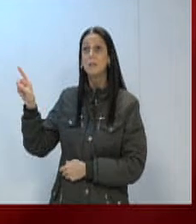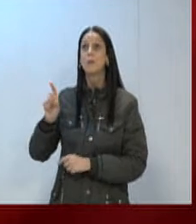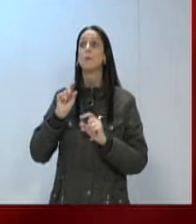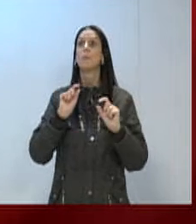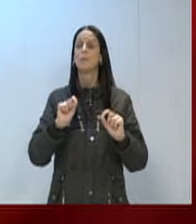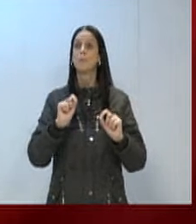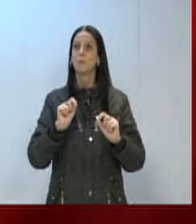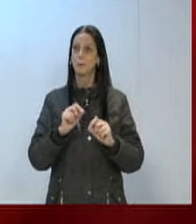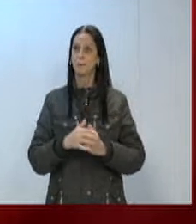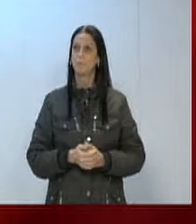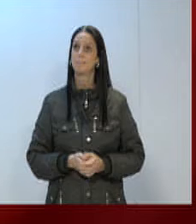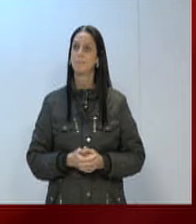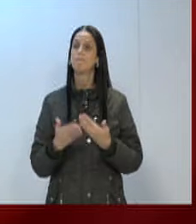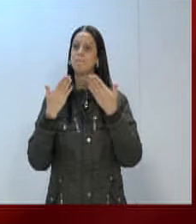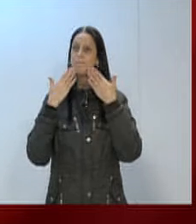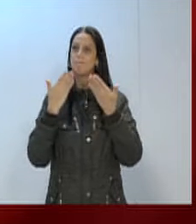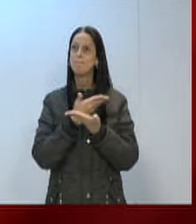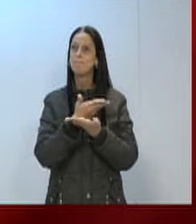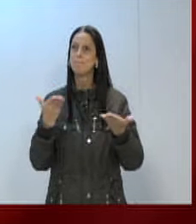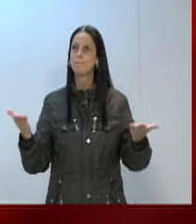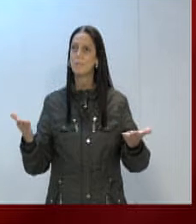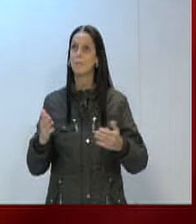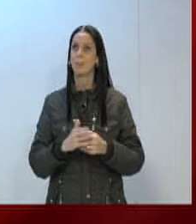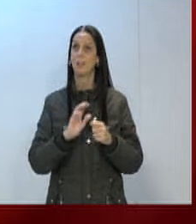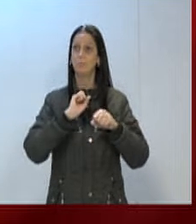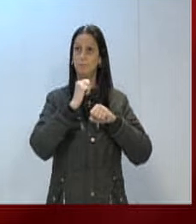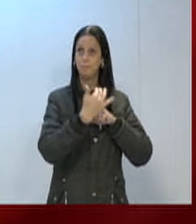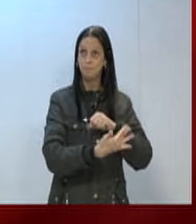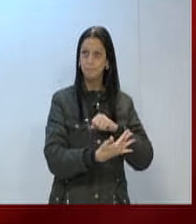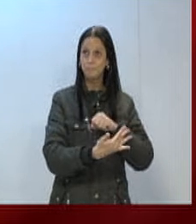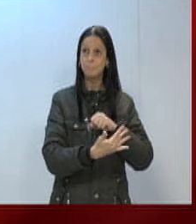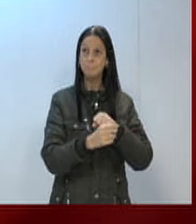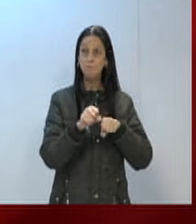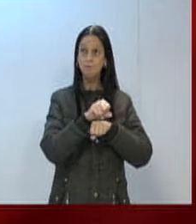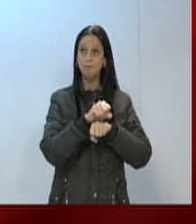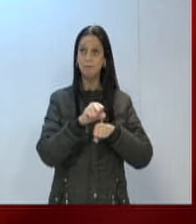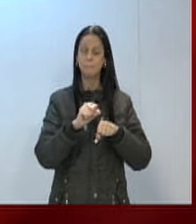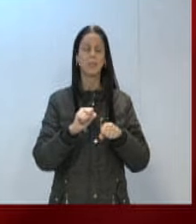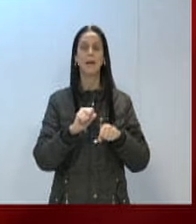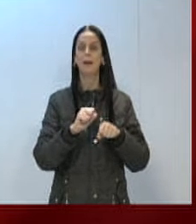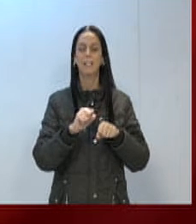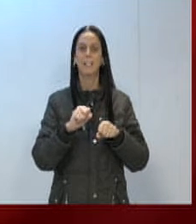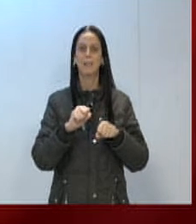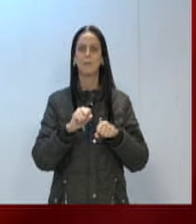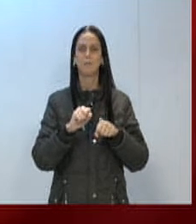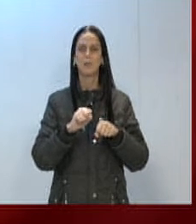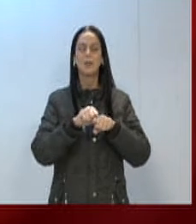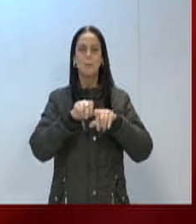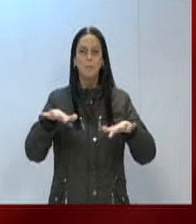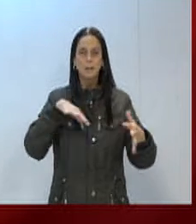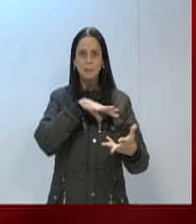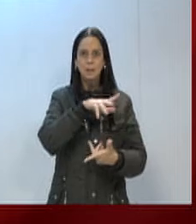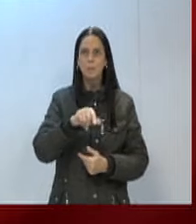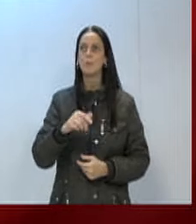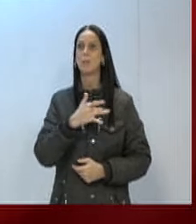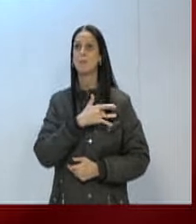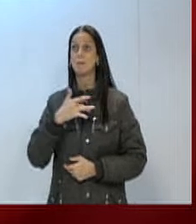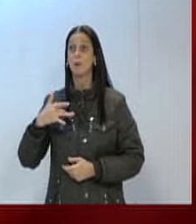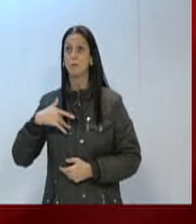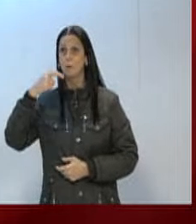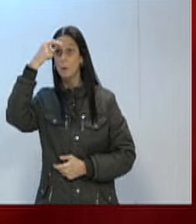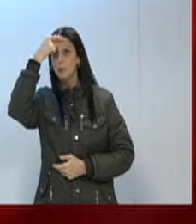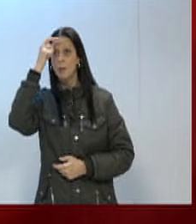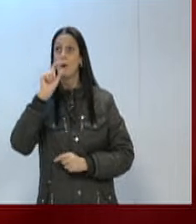dando é pandemia e saúde mental que é o tema de amanhã o que fizemos e o que aprendemos e Para onde